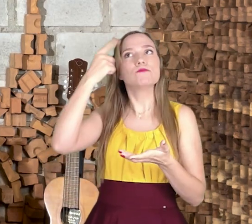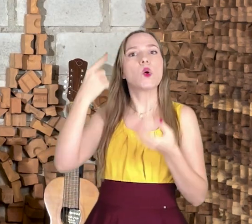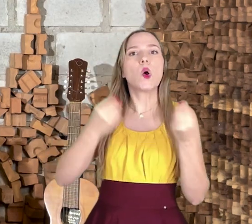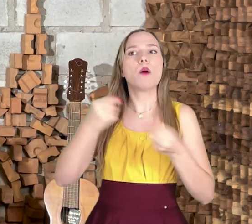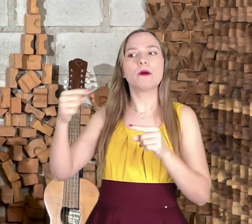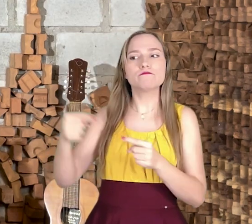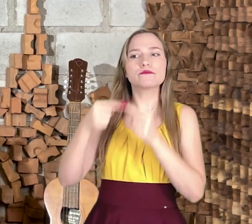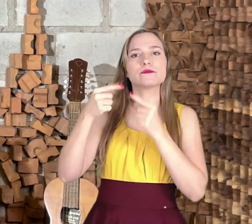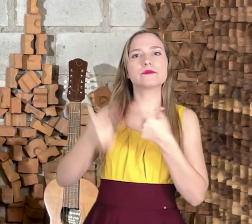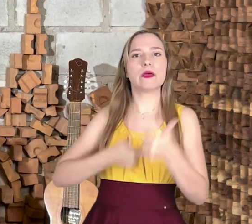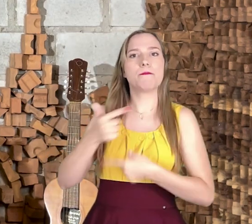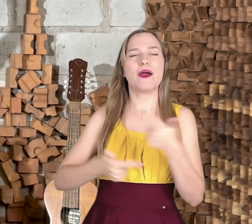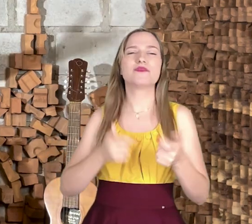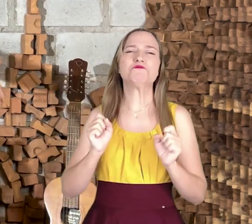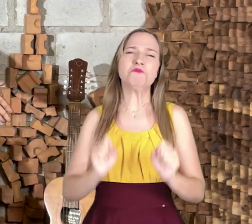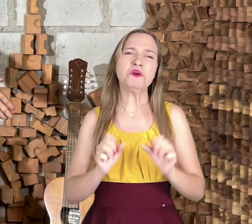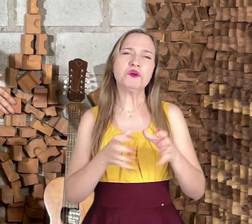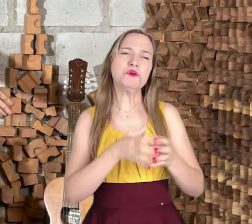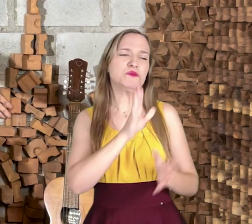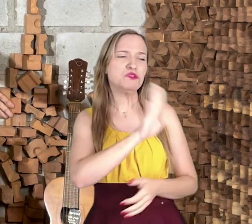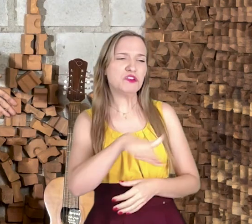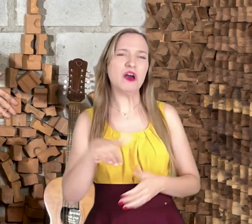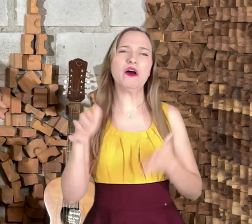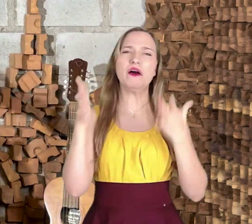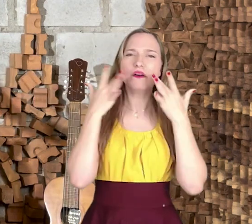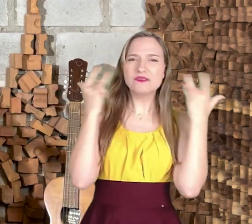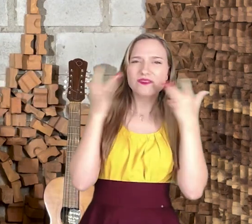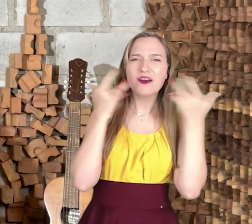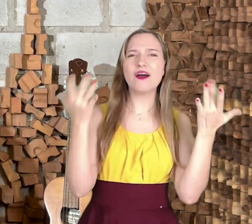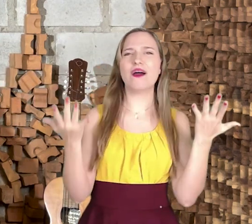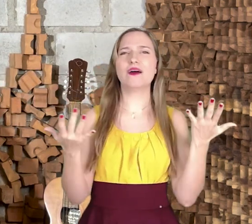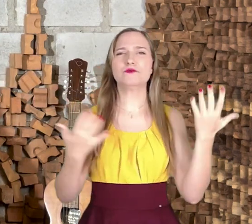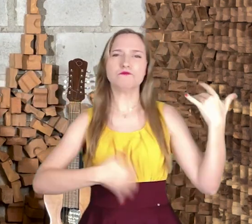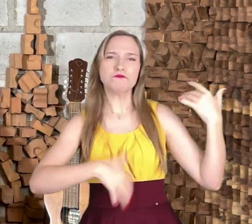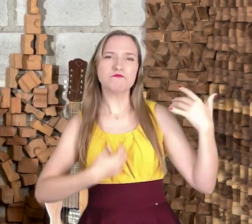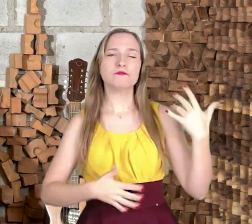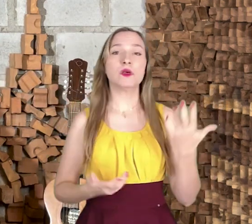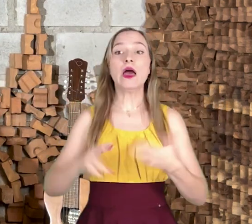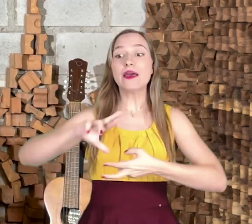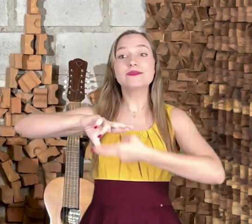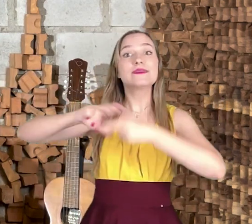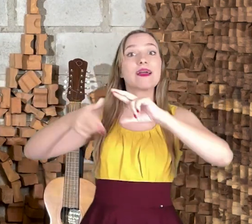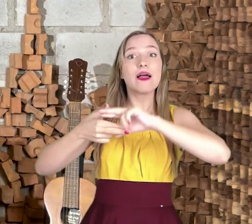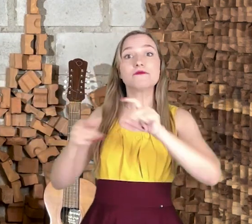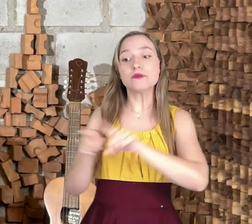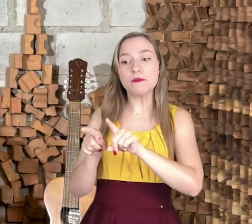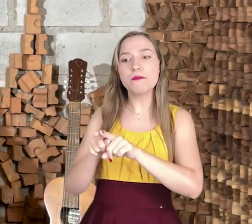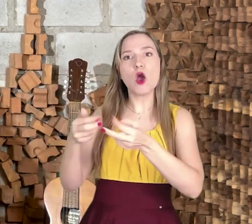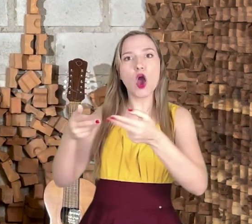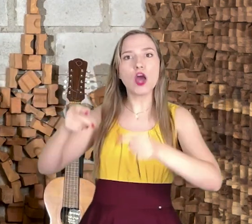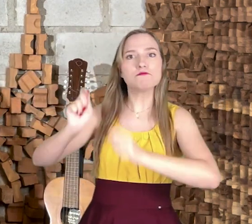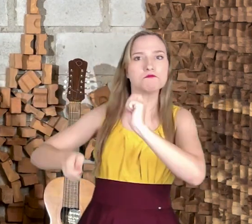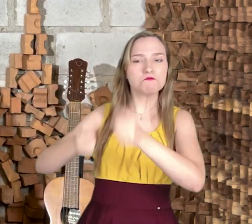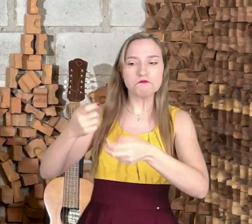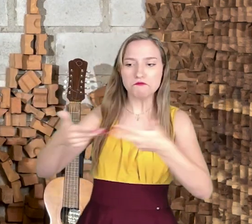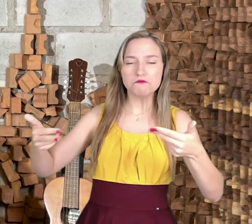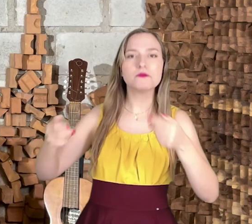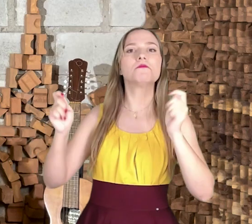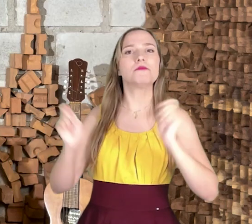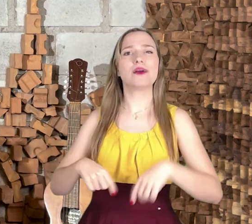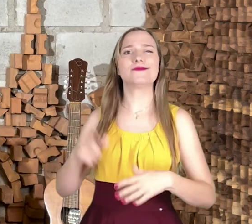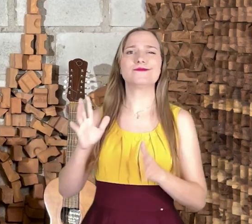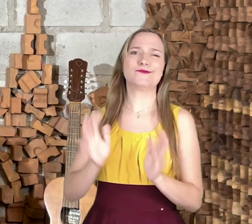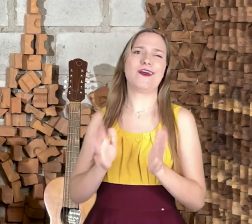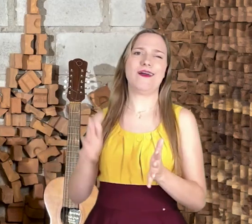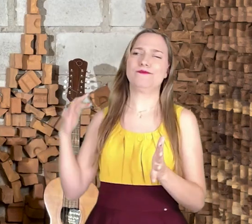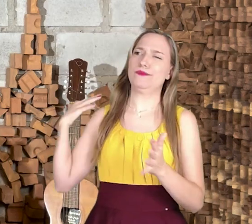desde grupos de criança, de teatro, de percussão, com material reciclado. Dentro desses 20 anos aqui, a gente já fez bastante coisa